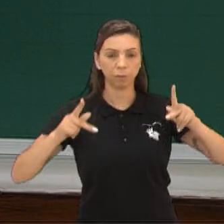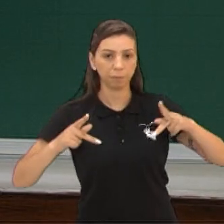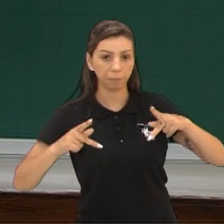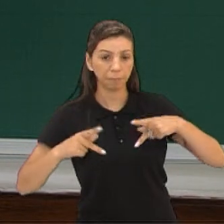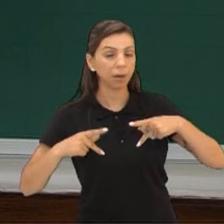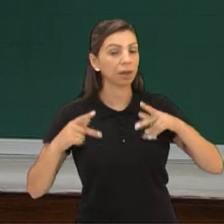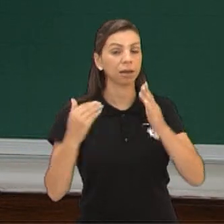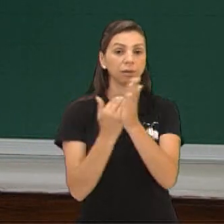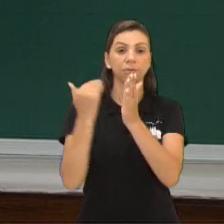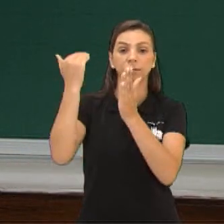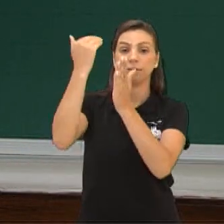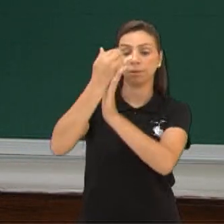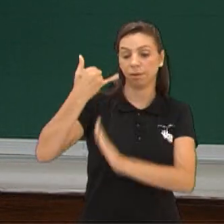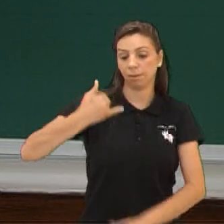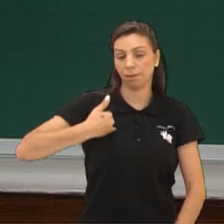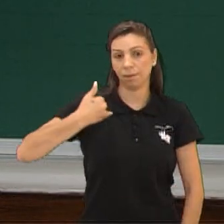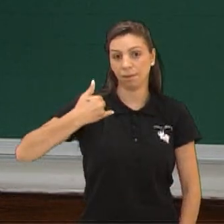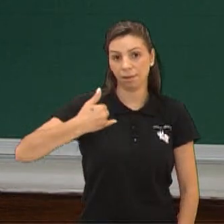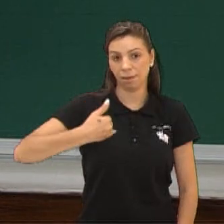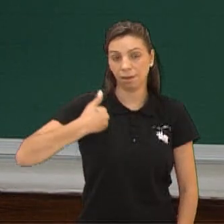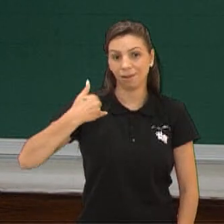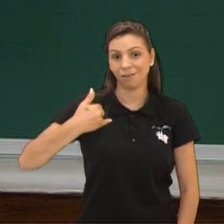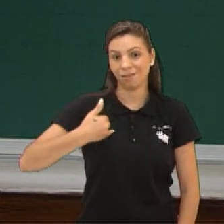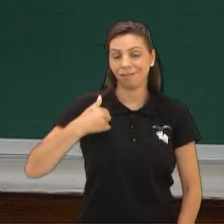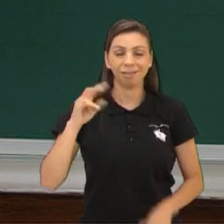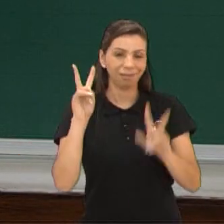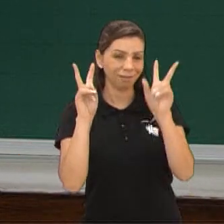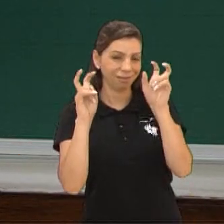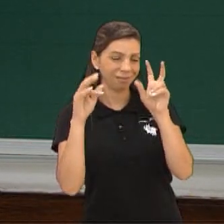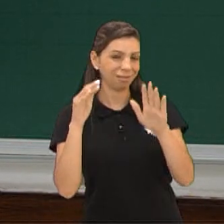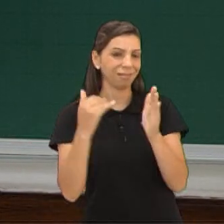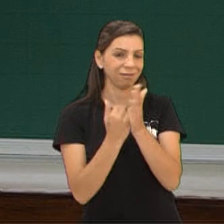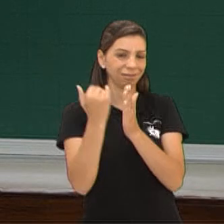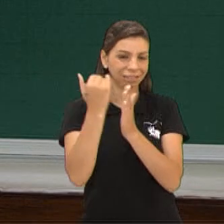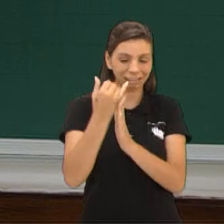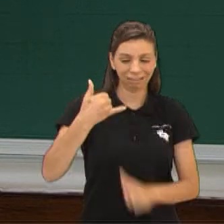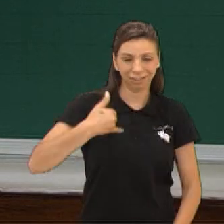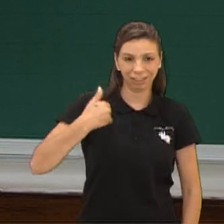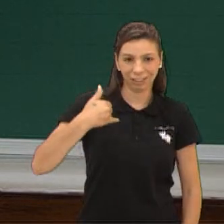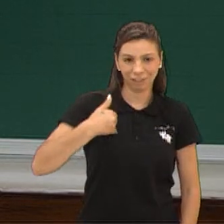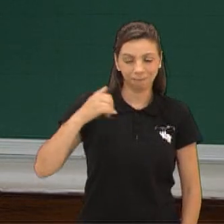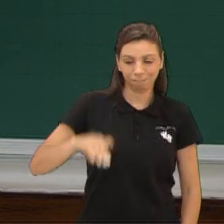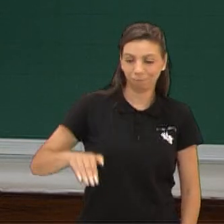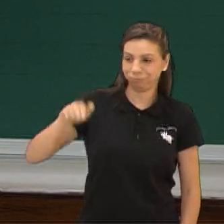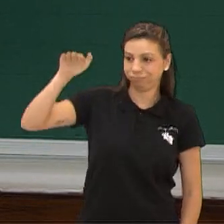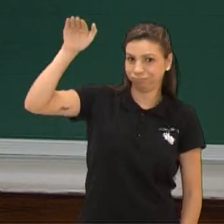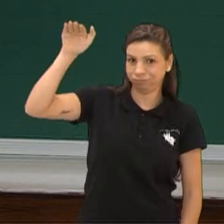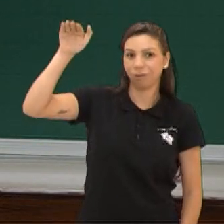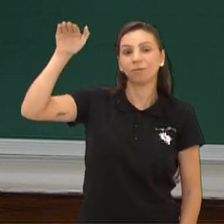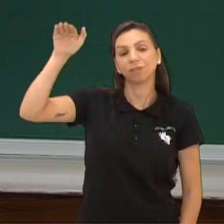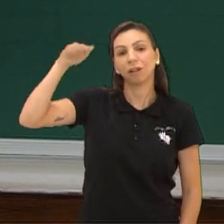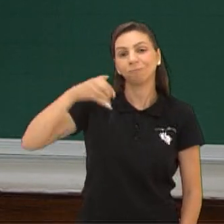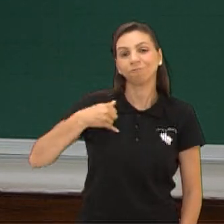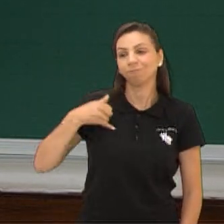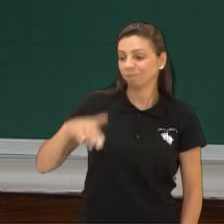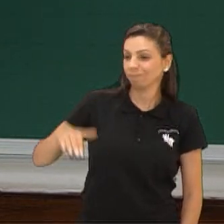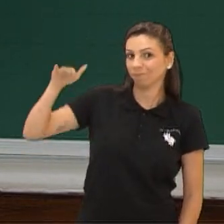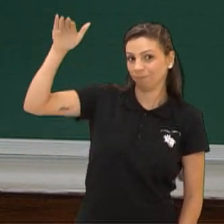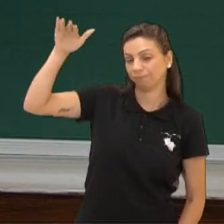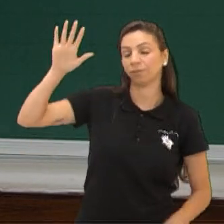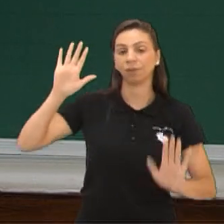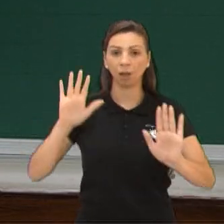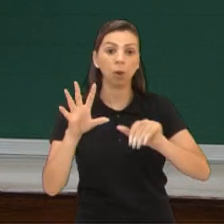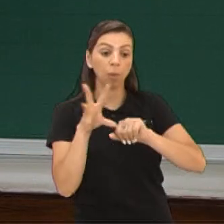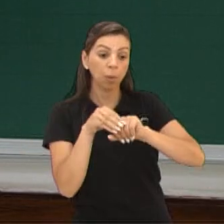a maioridade, né? Ficar de maior, como diz a expressão popular, né? E isso, ao ver do conhecimento